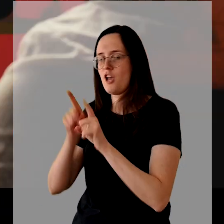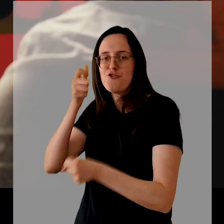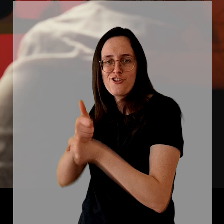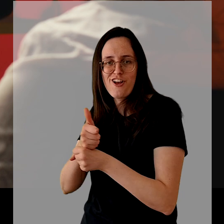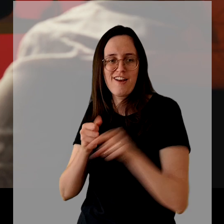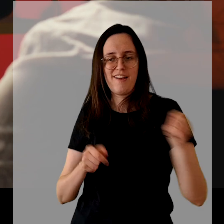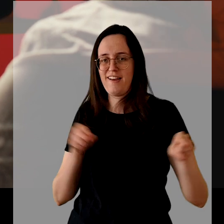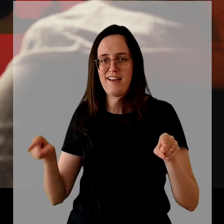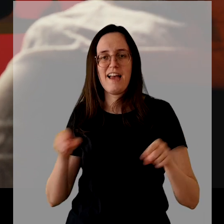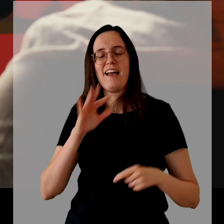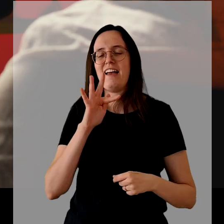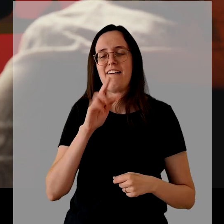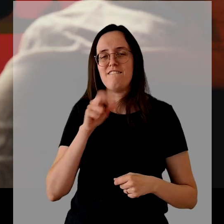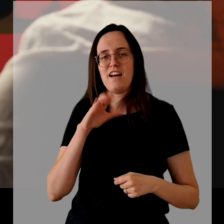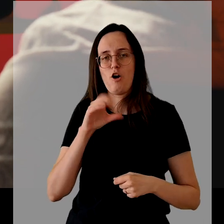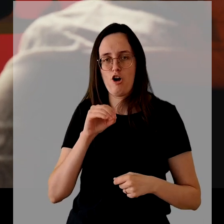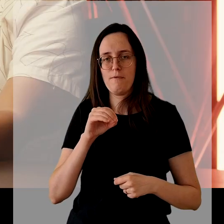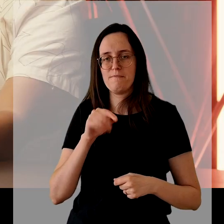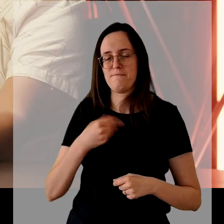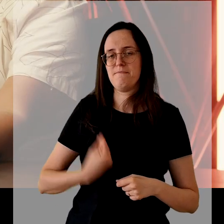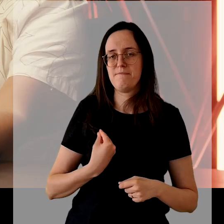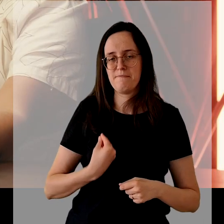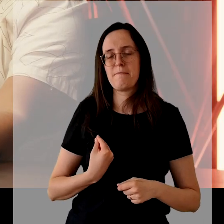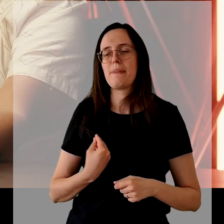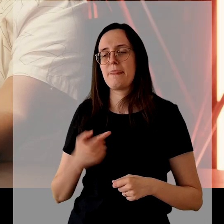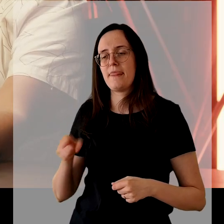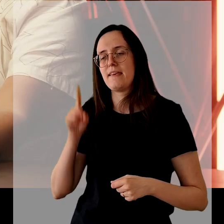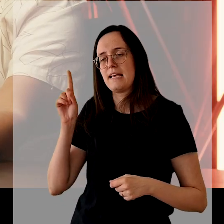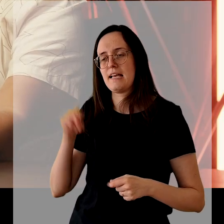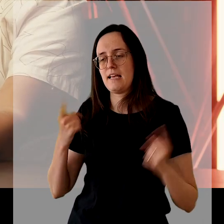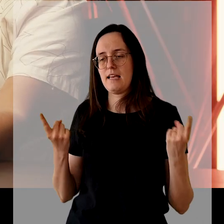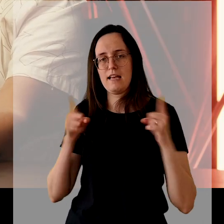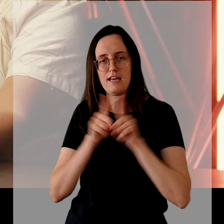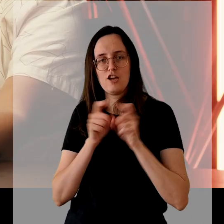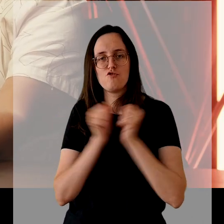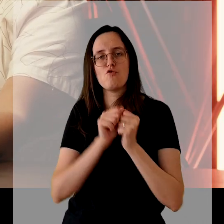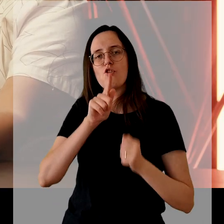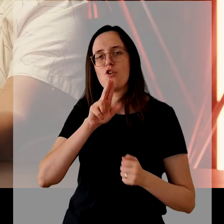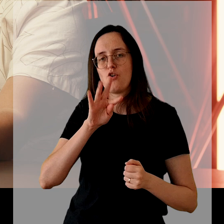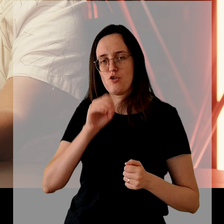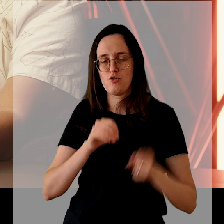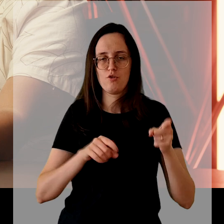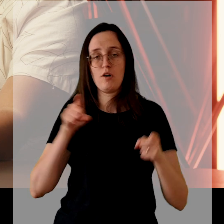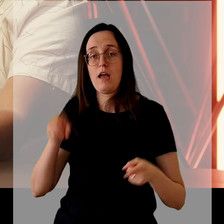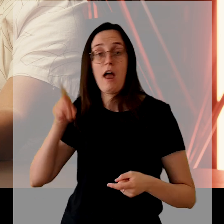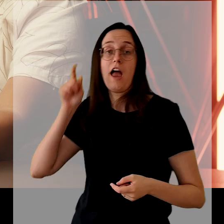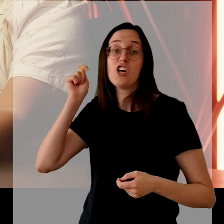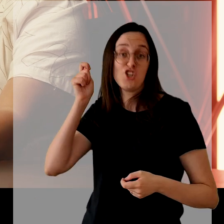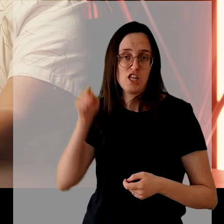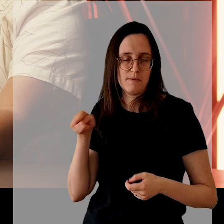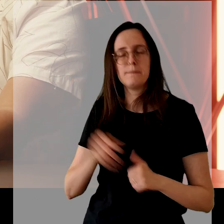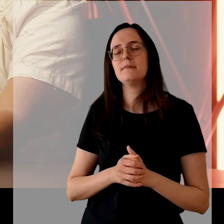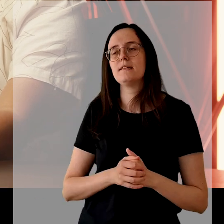do contracapa, né? O Franco, que co-dirigiu com o Guto o contracapa, é um diretor